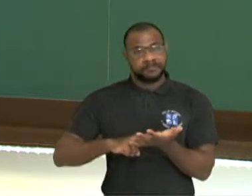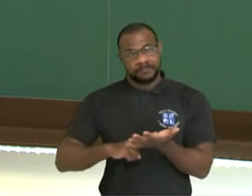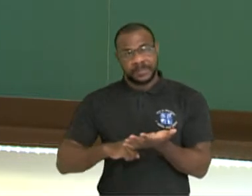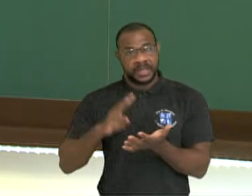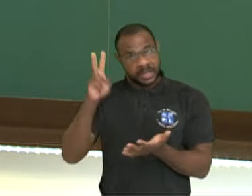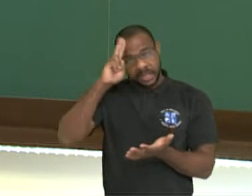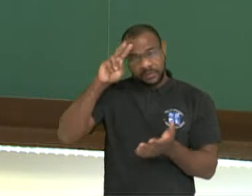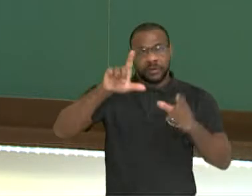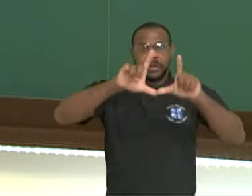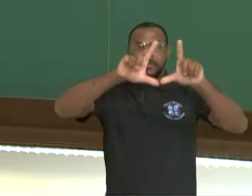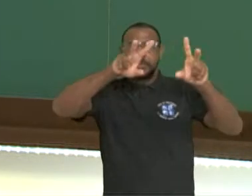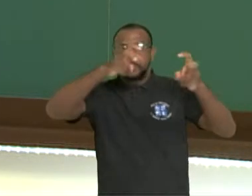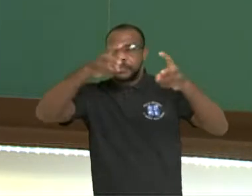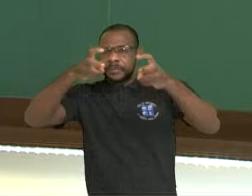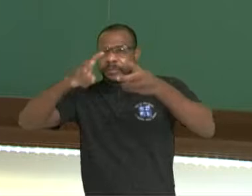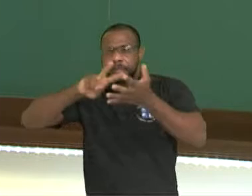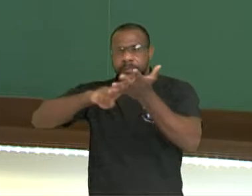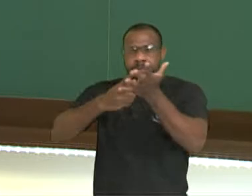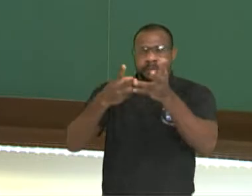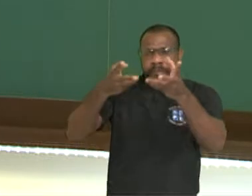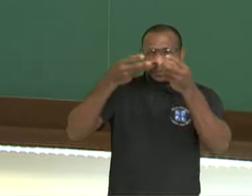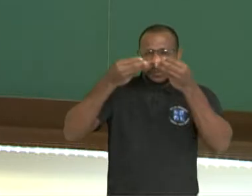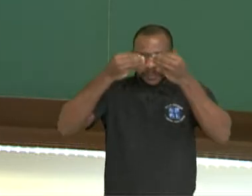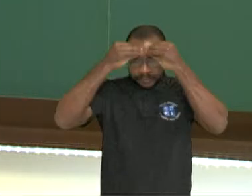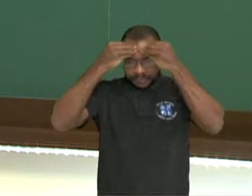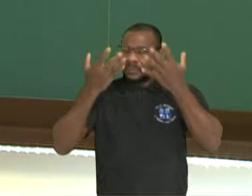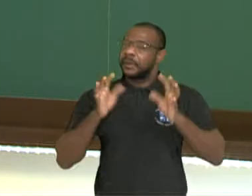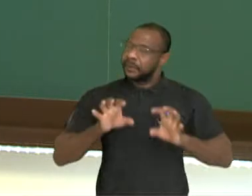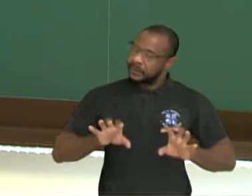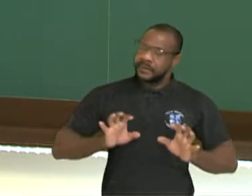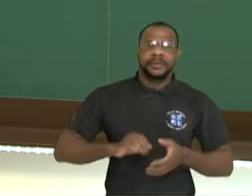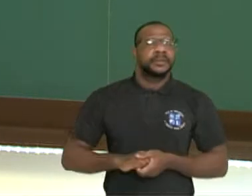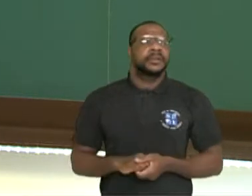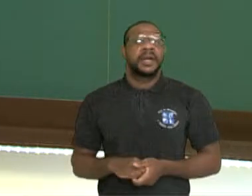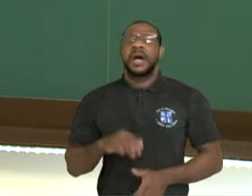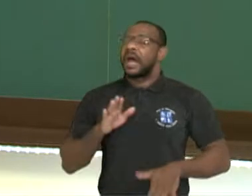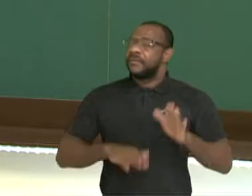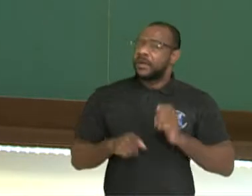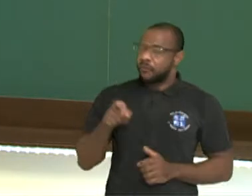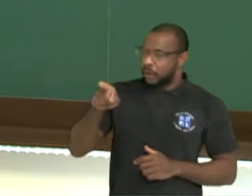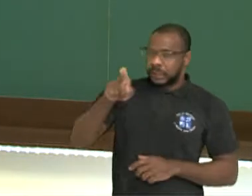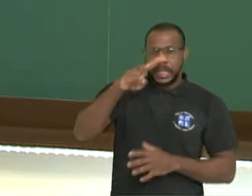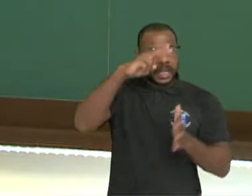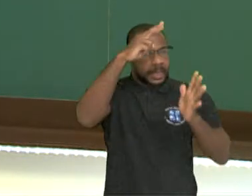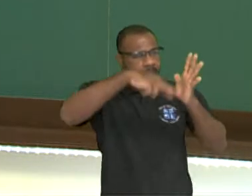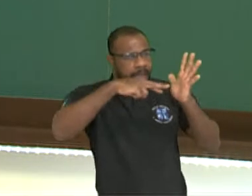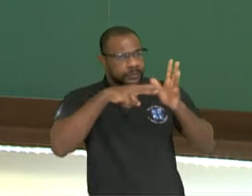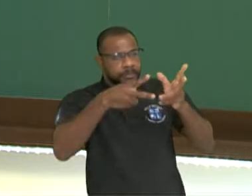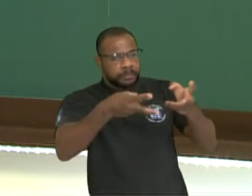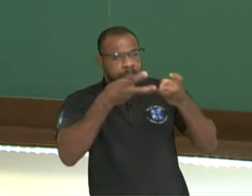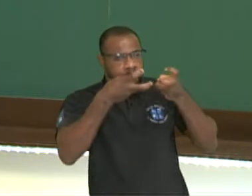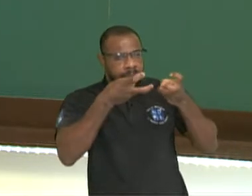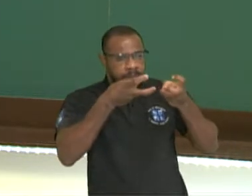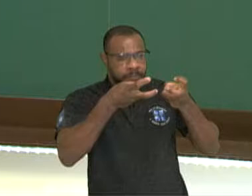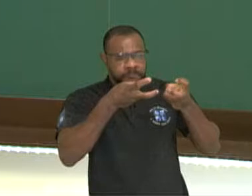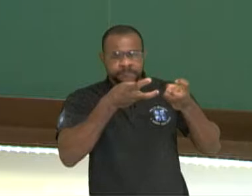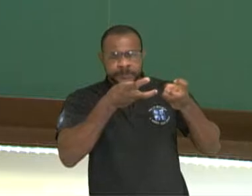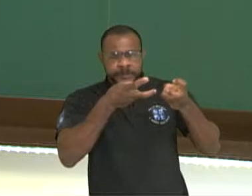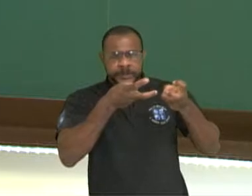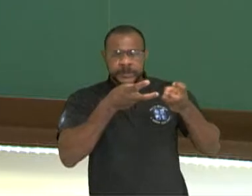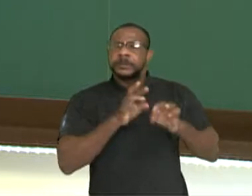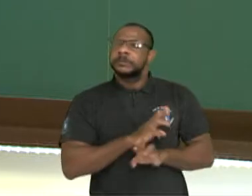historieta. Você, lendo, você pode... de repente até ter uma interpretação semelhante, um